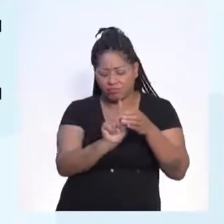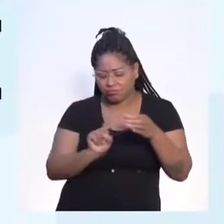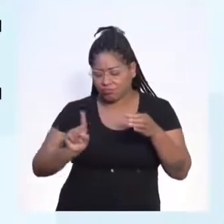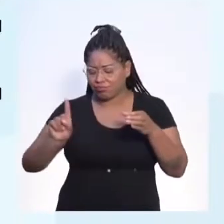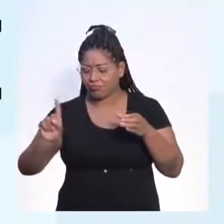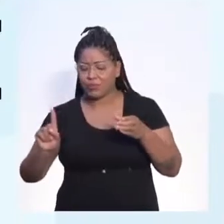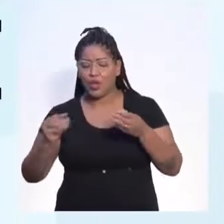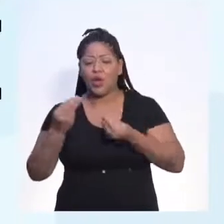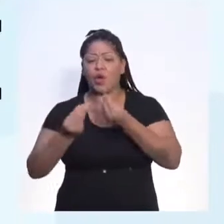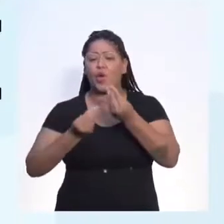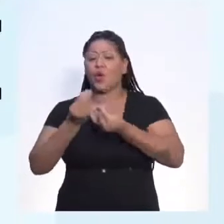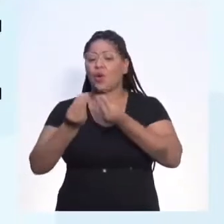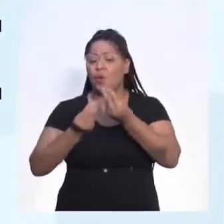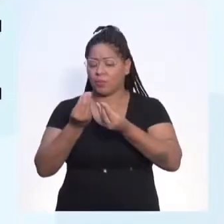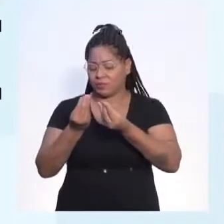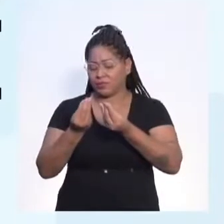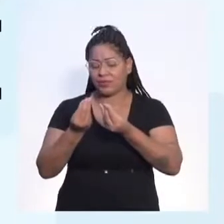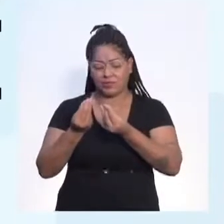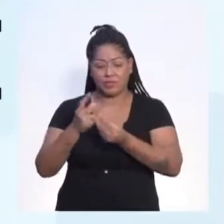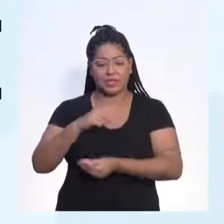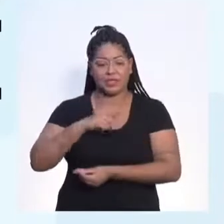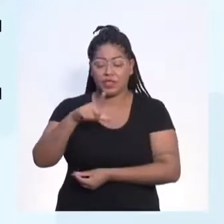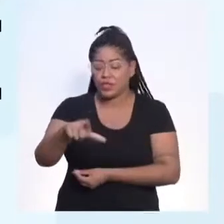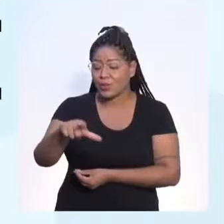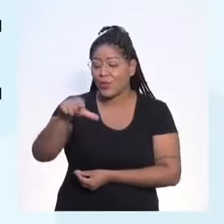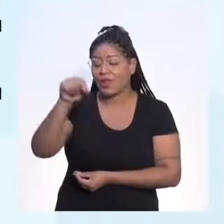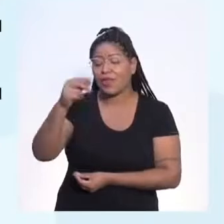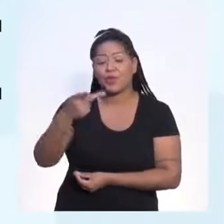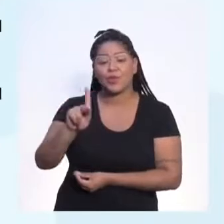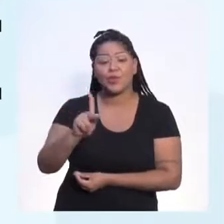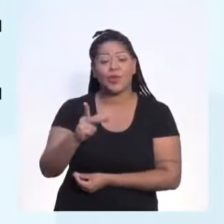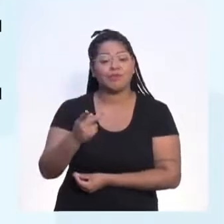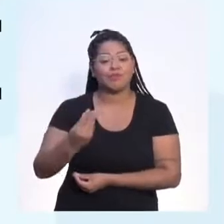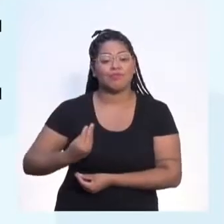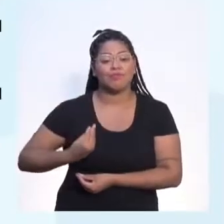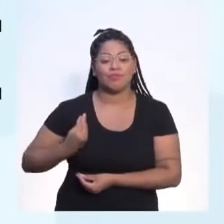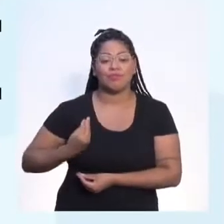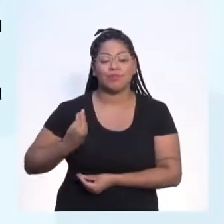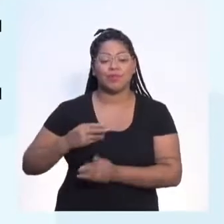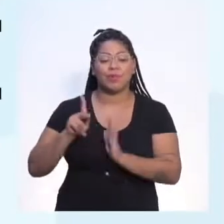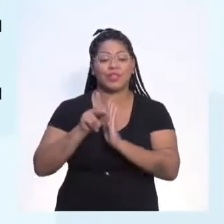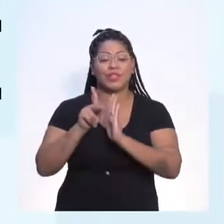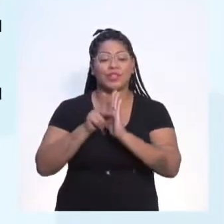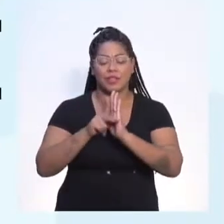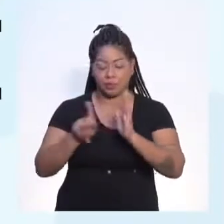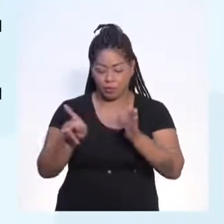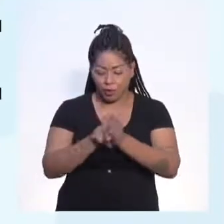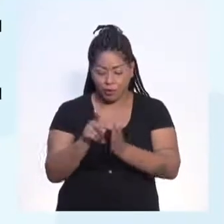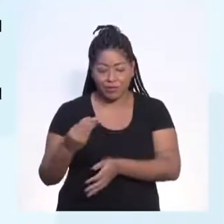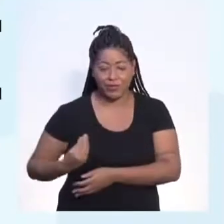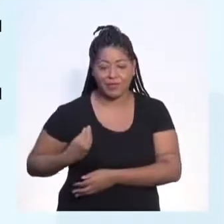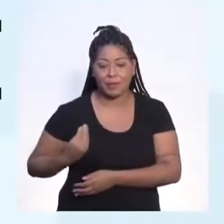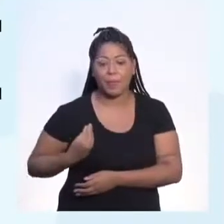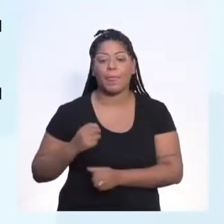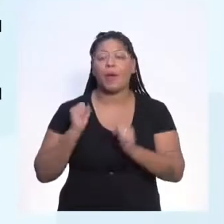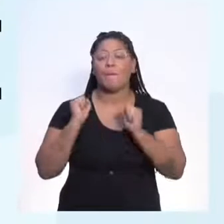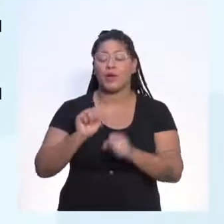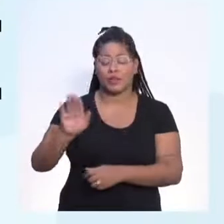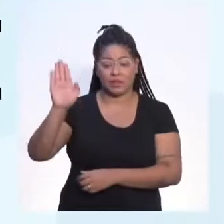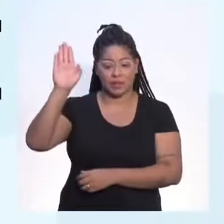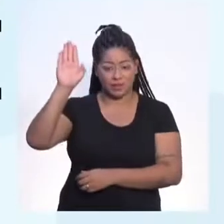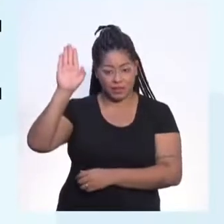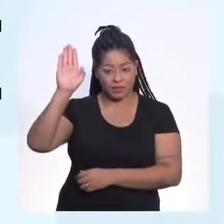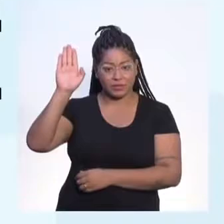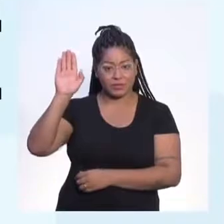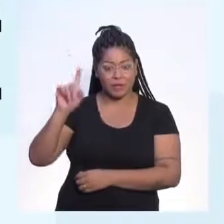vida? Vamos dar 1 minuto, chat, responda. Professores, levantem as mãos para a gente poder chamar alguém aqui ao vivo. Vai ter